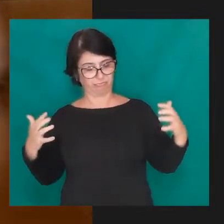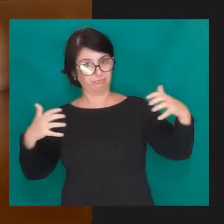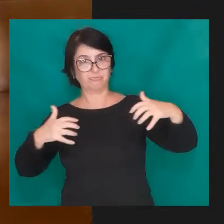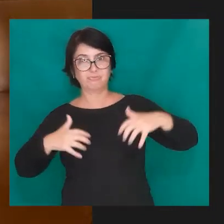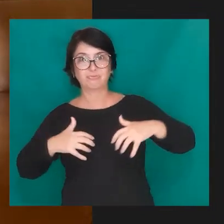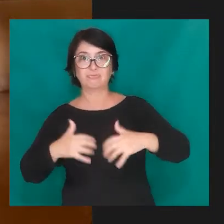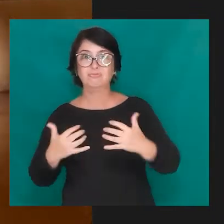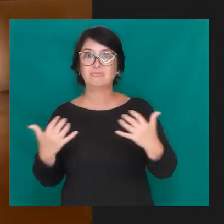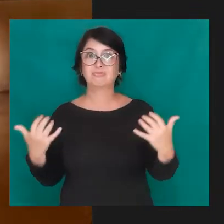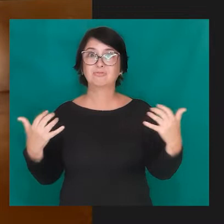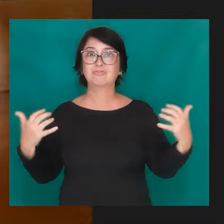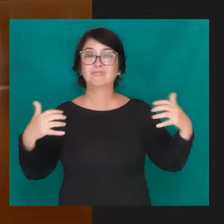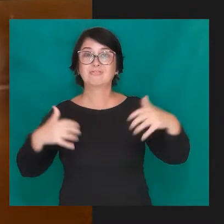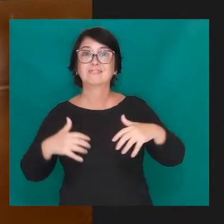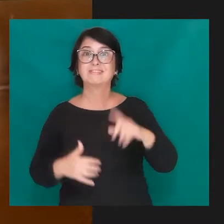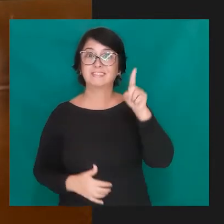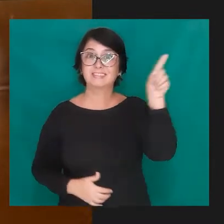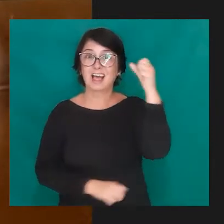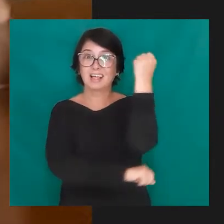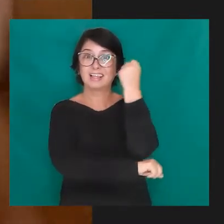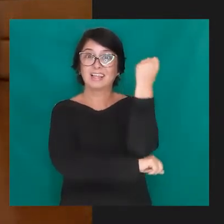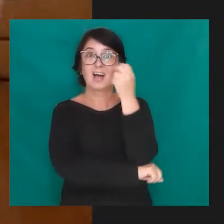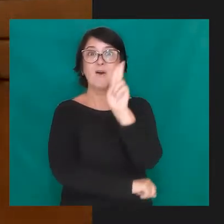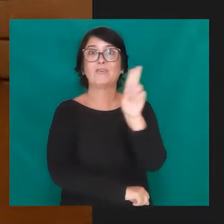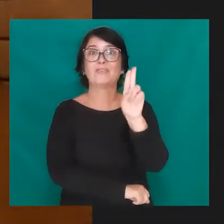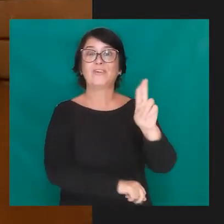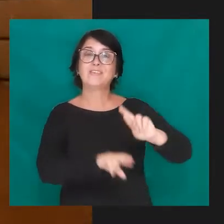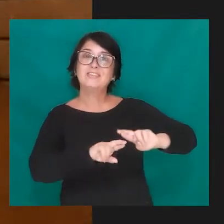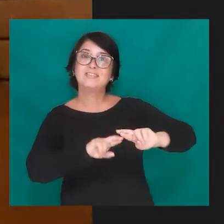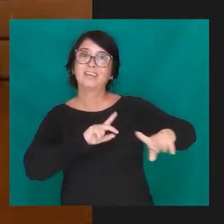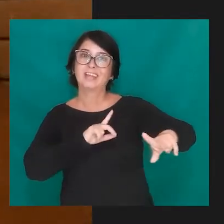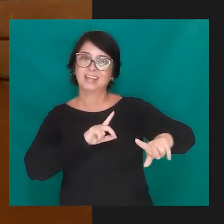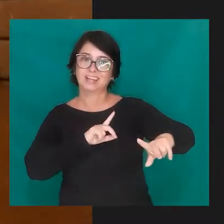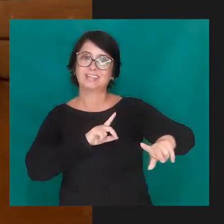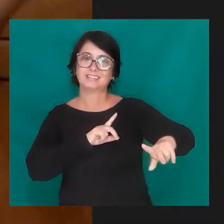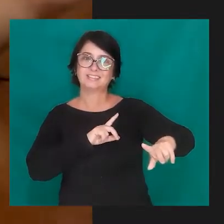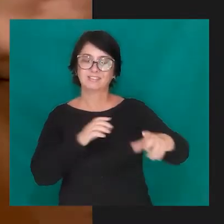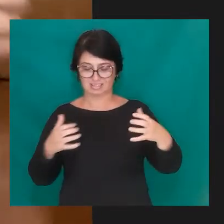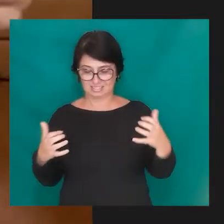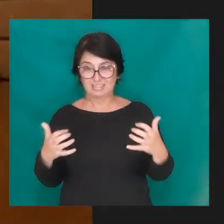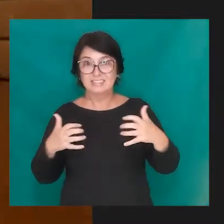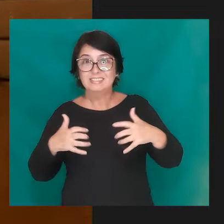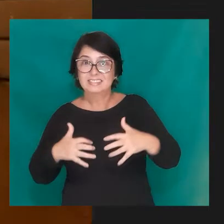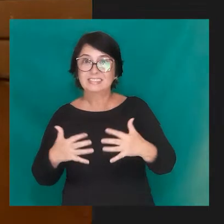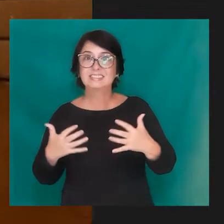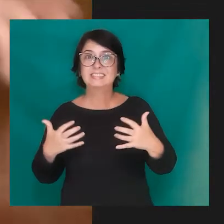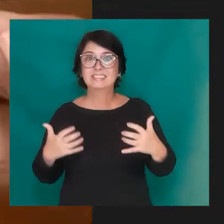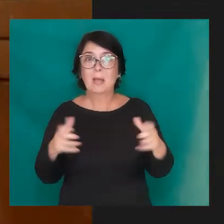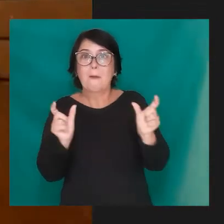é acordeonista. E a gaita que eu toco é uma gaita menorzinha, que o acordeon pianado, que é uma